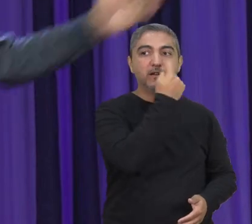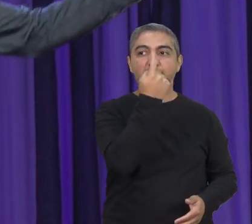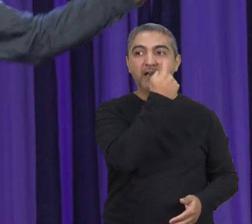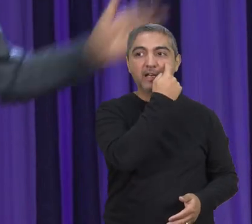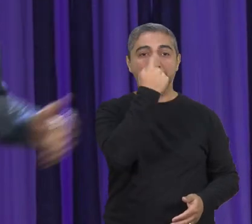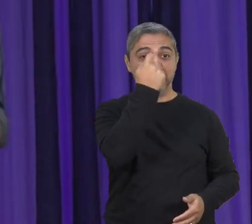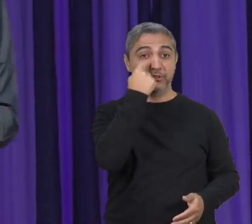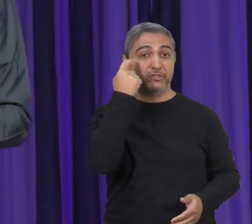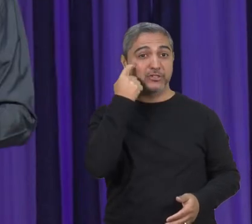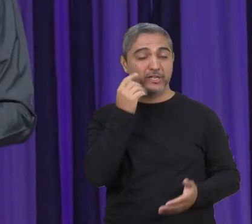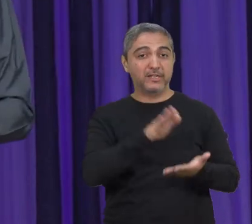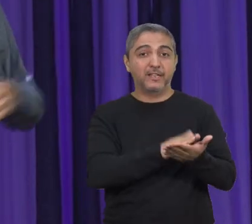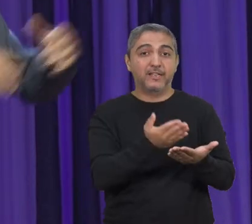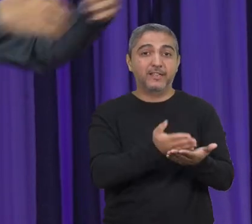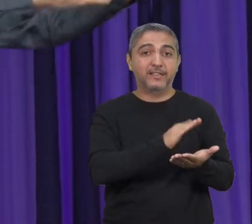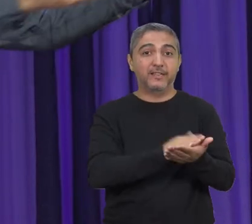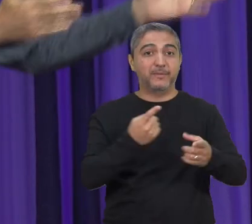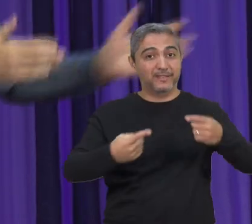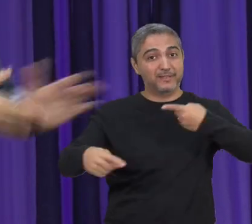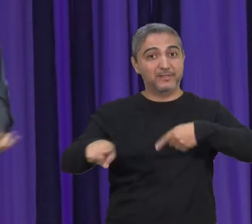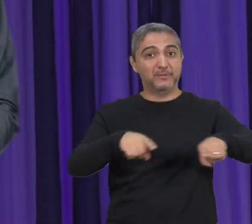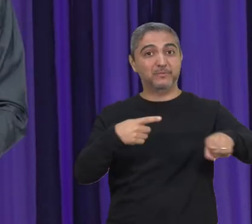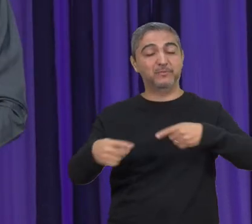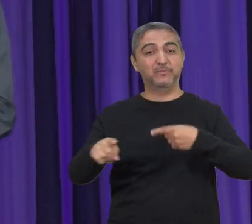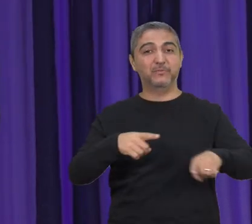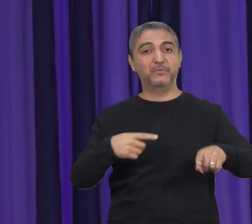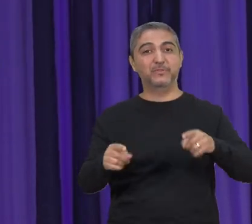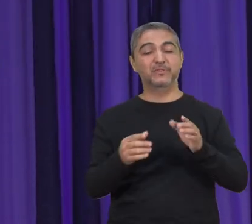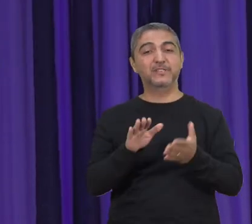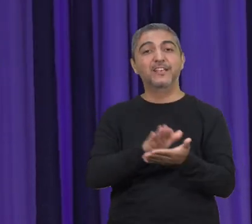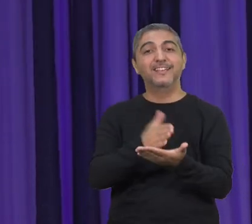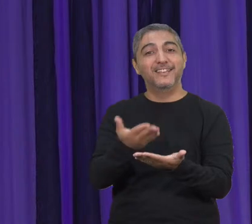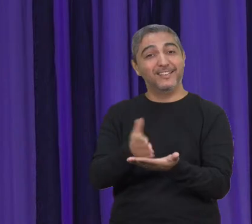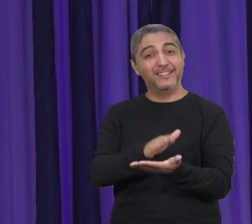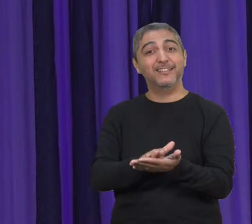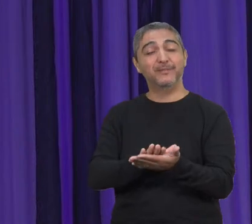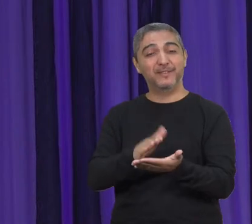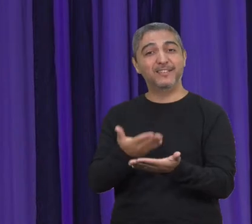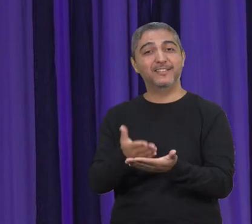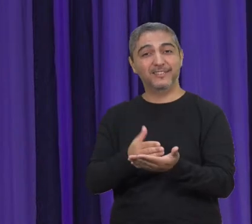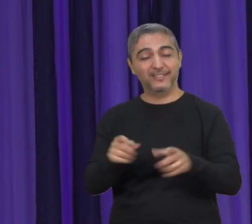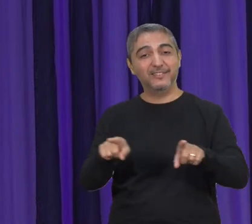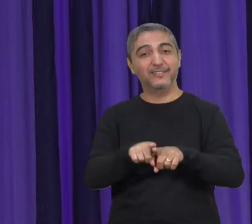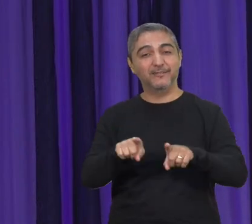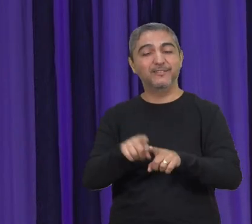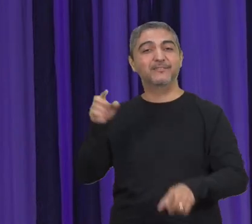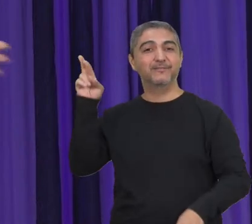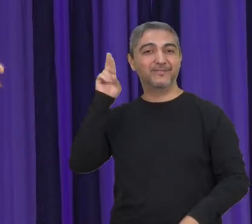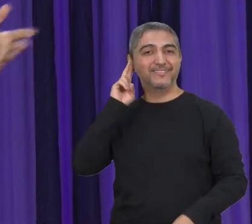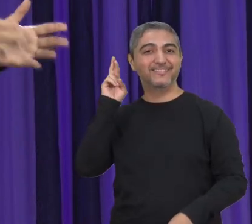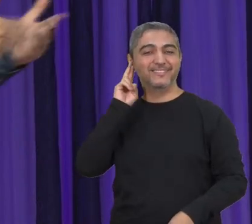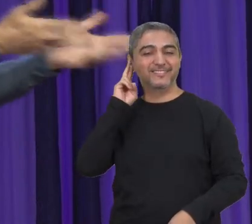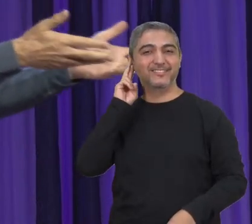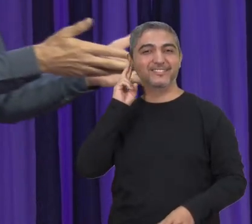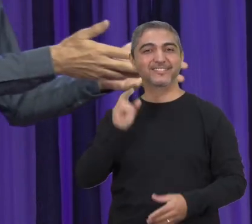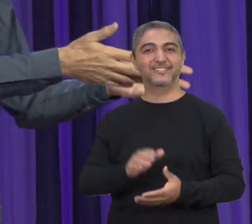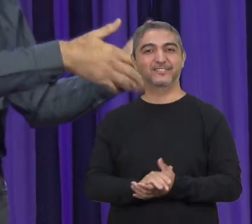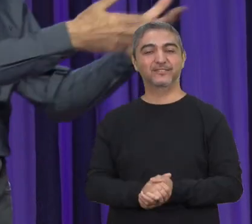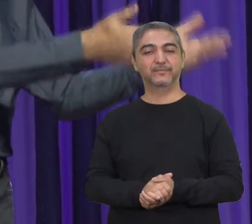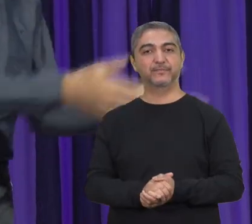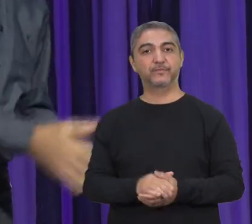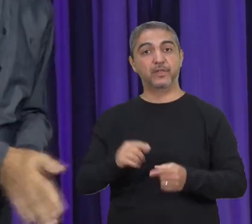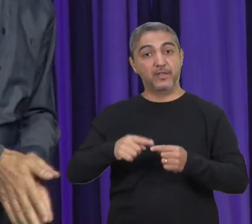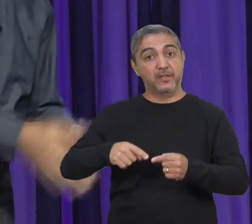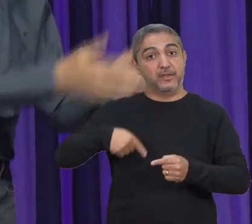ela estava aqui à frente, conduzindo os seus irmãos surdos nesse louvor. E logo em seguida,